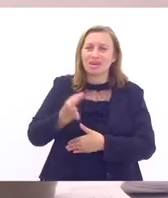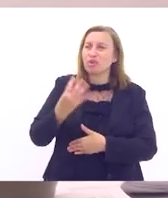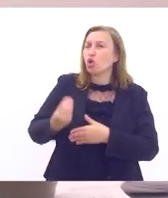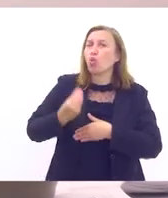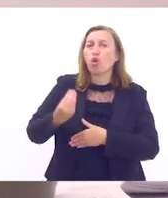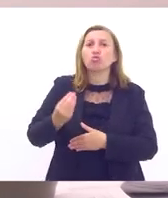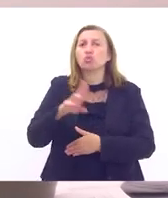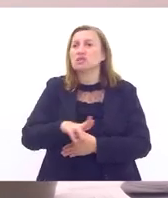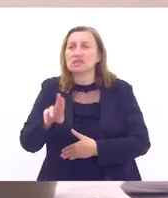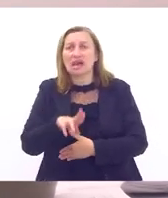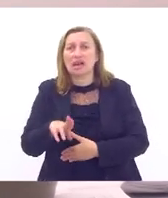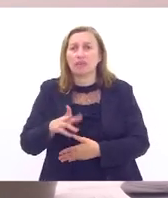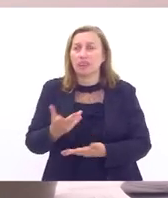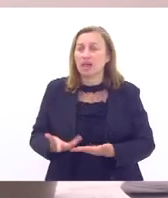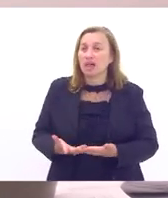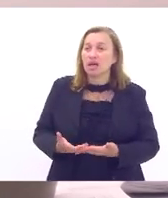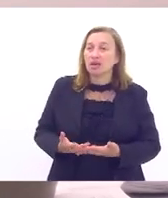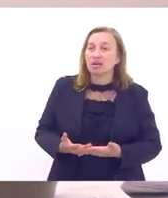raio-x